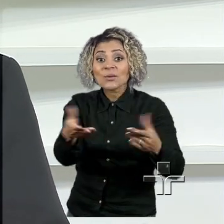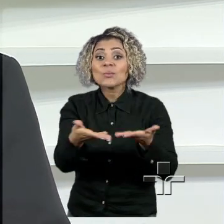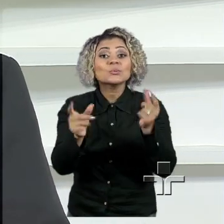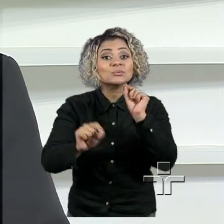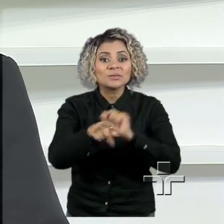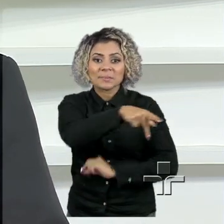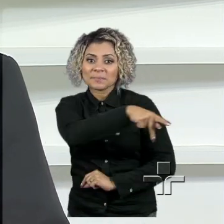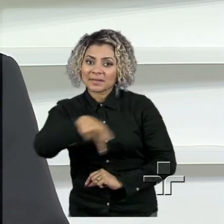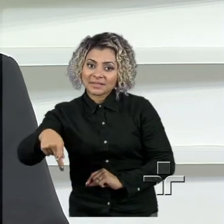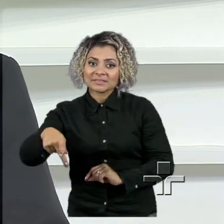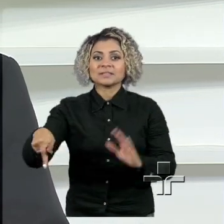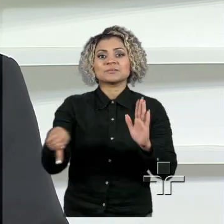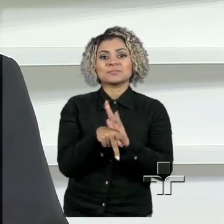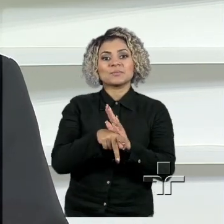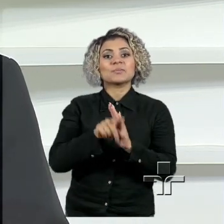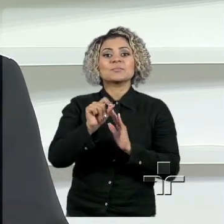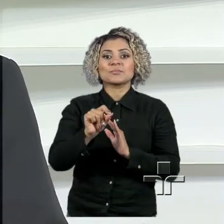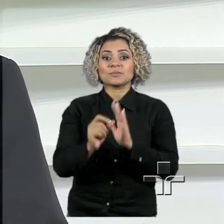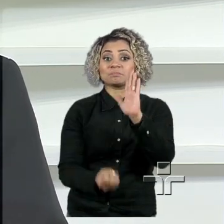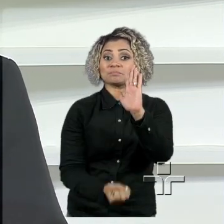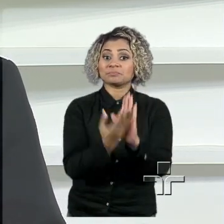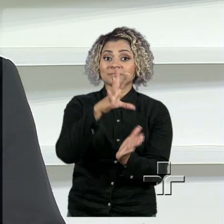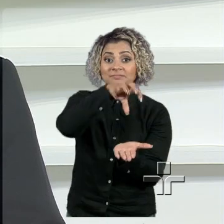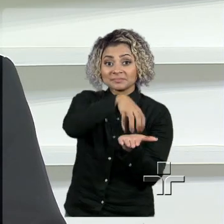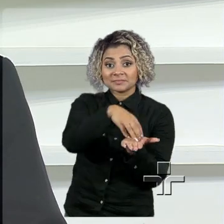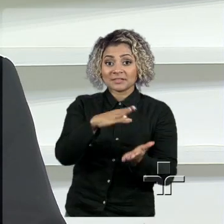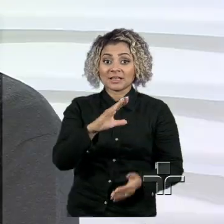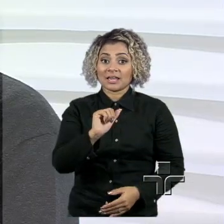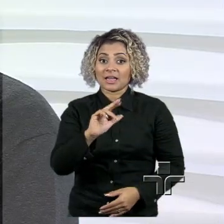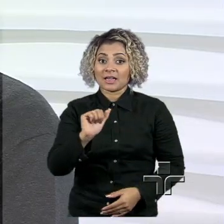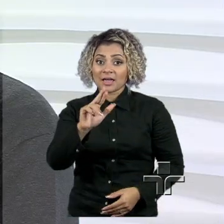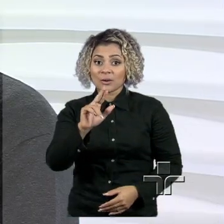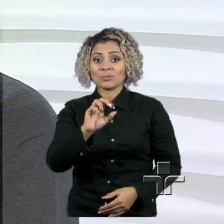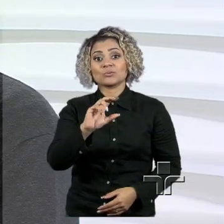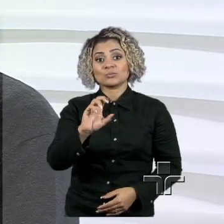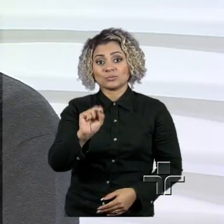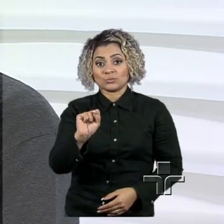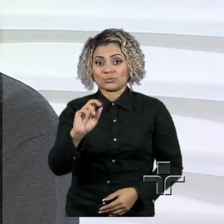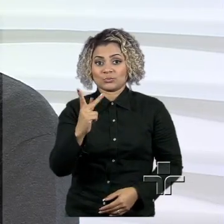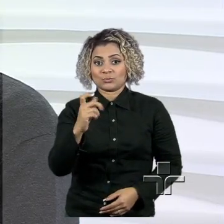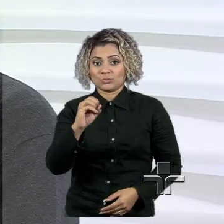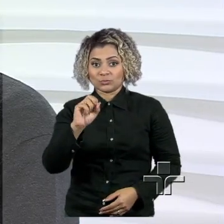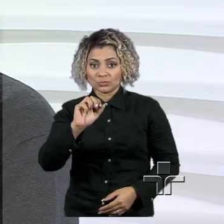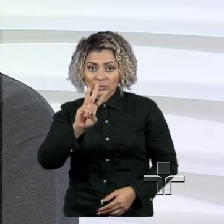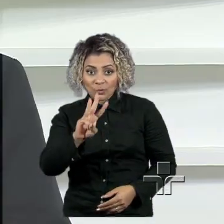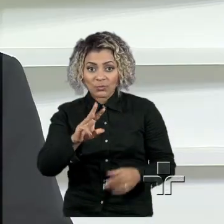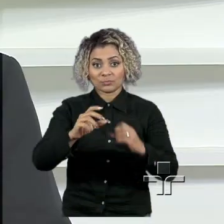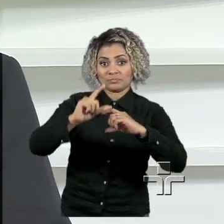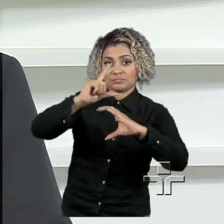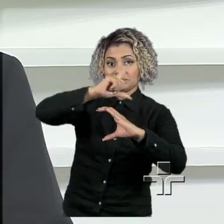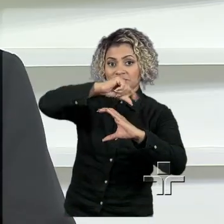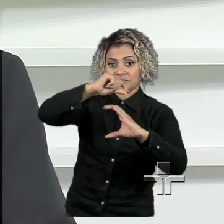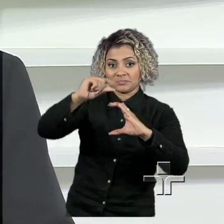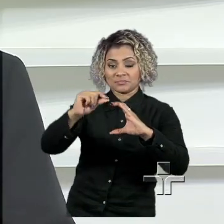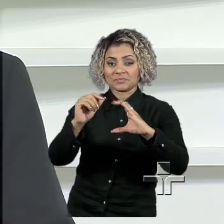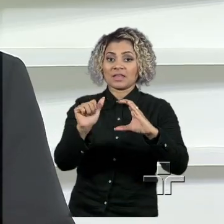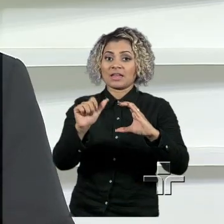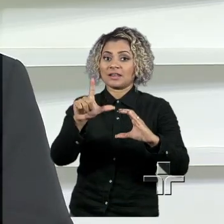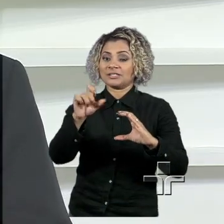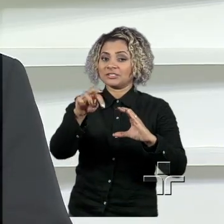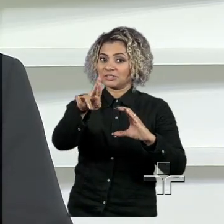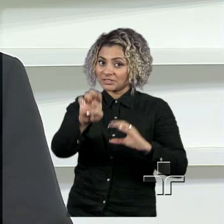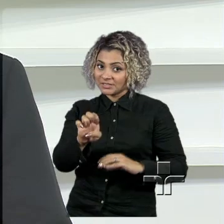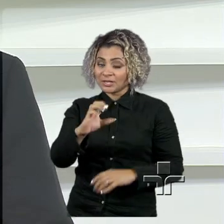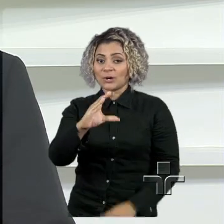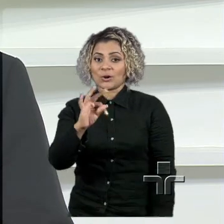o presidente, fundador do grupo Cacau Show, Alexandre Costa. Estamos no ar em todo o país